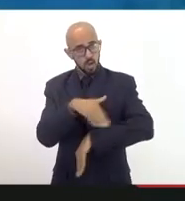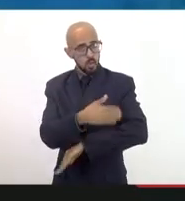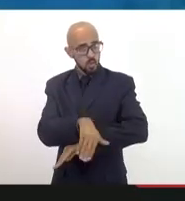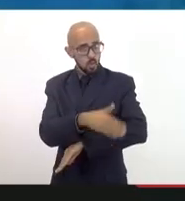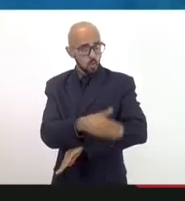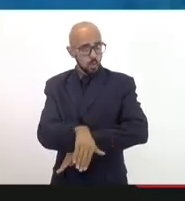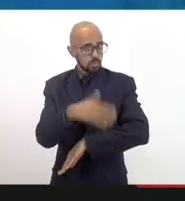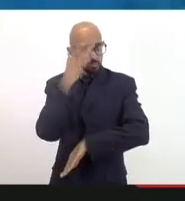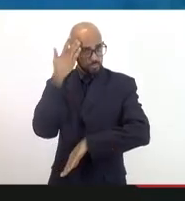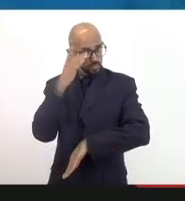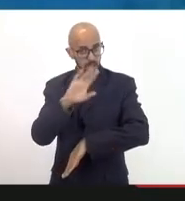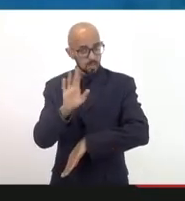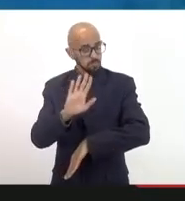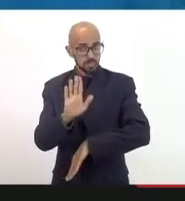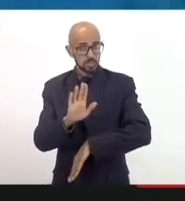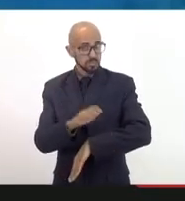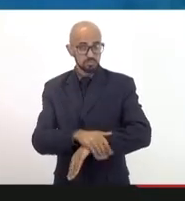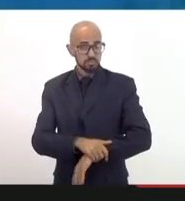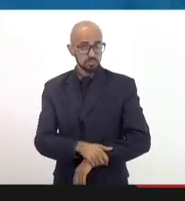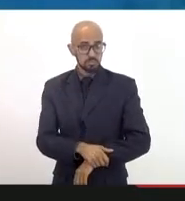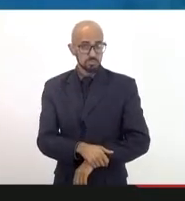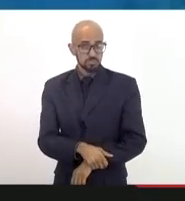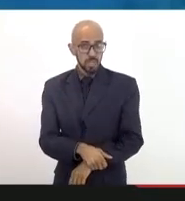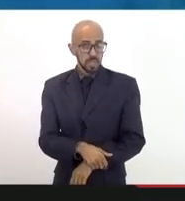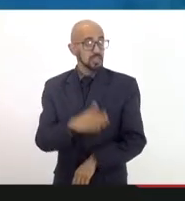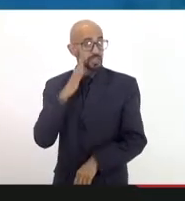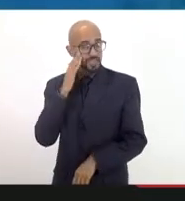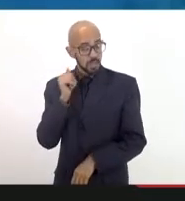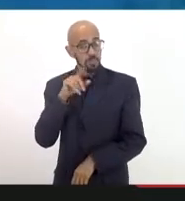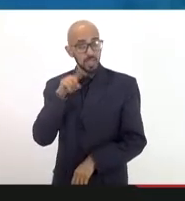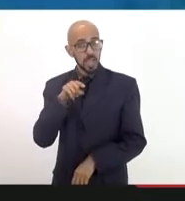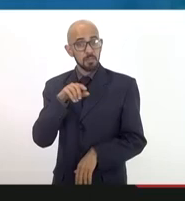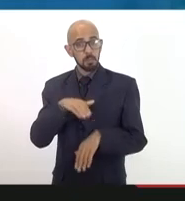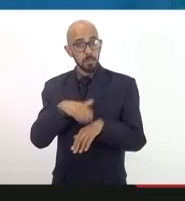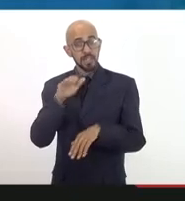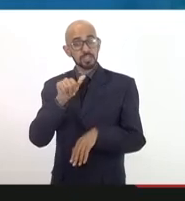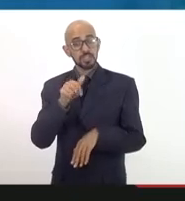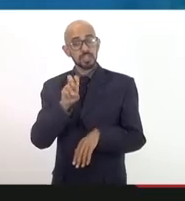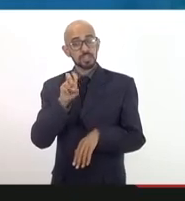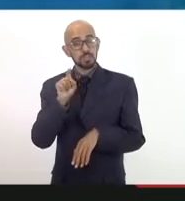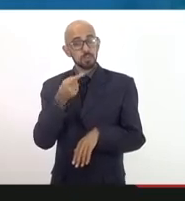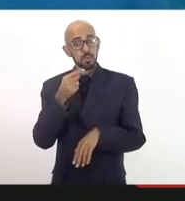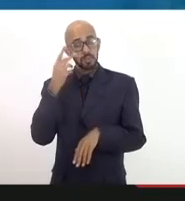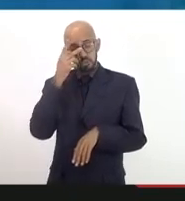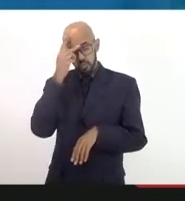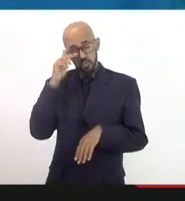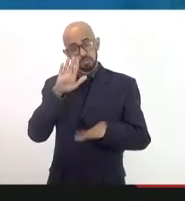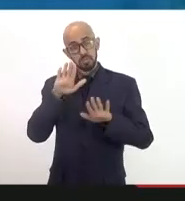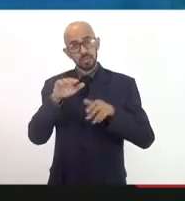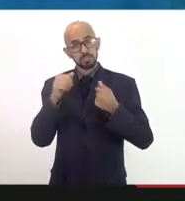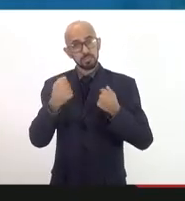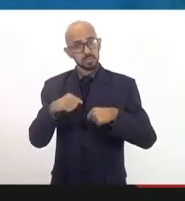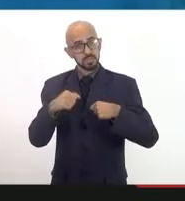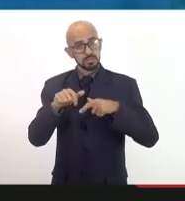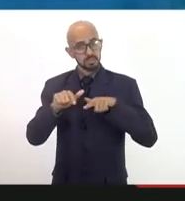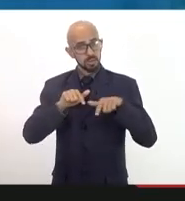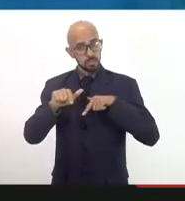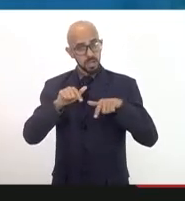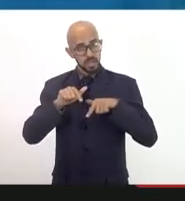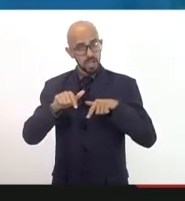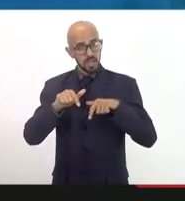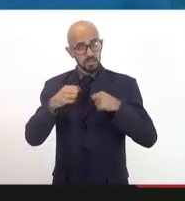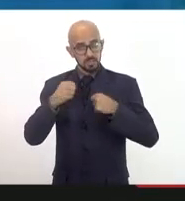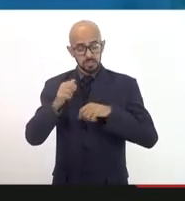são 7 mil, são 17 mil. A gente sabe que são mais de 15 mil pessoas. E é preciso que a assistência social trabalhe em relação a isso. Como